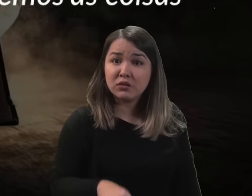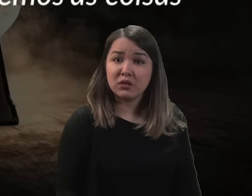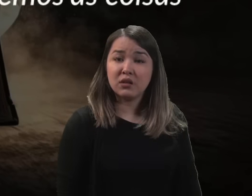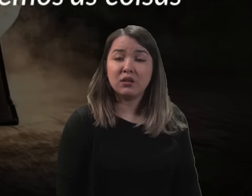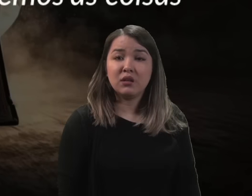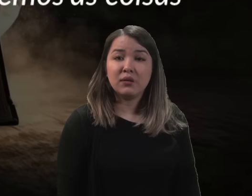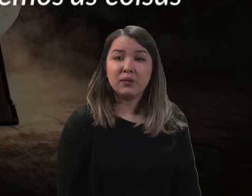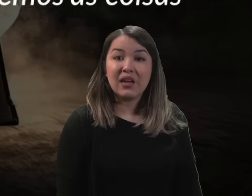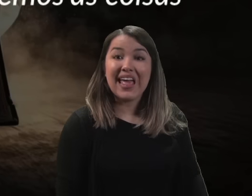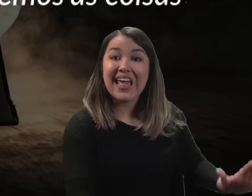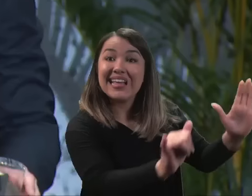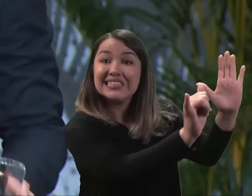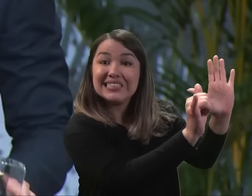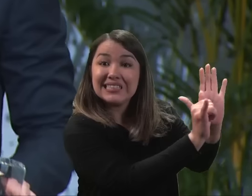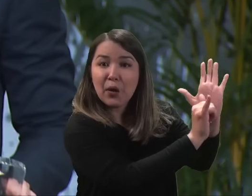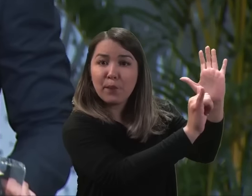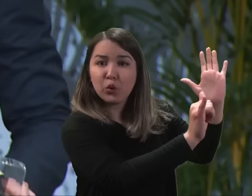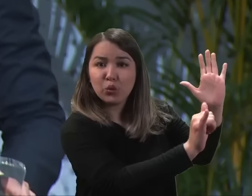exemplo